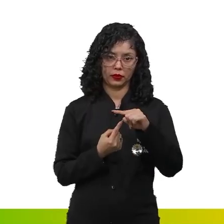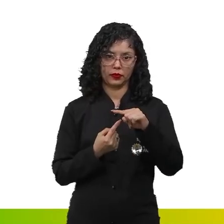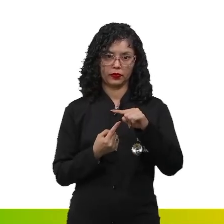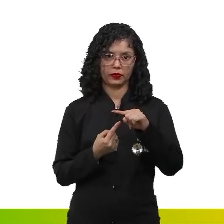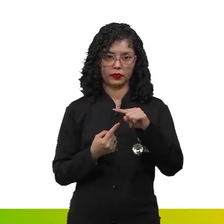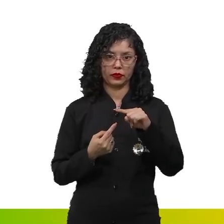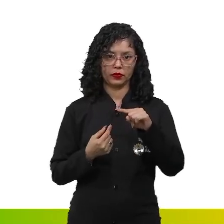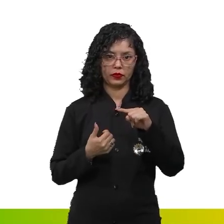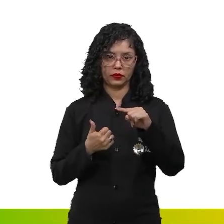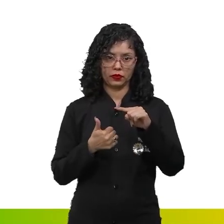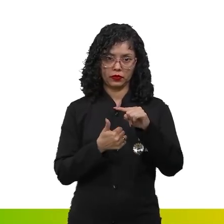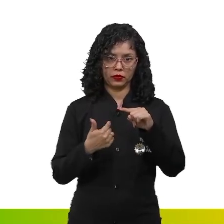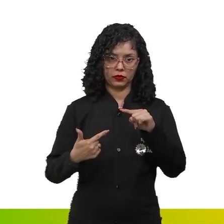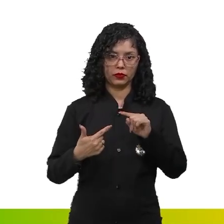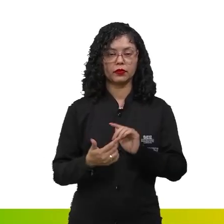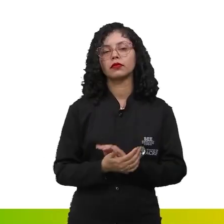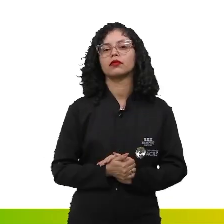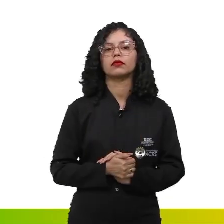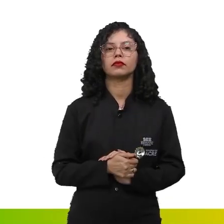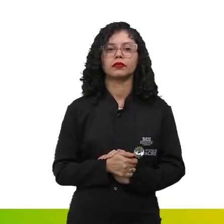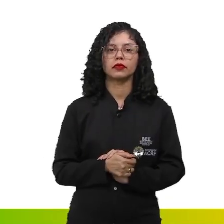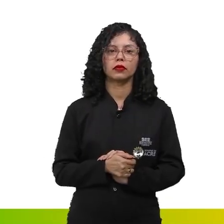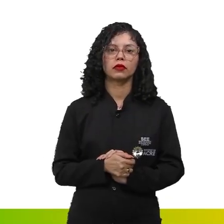1 sobre 12.